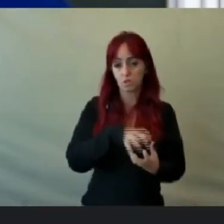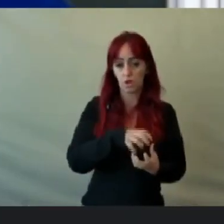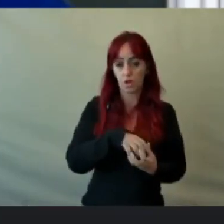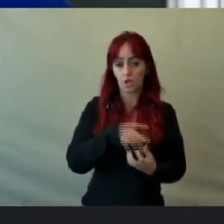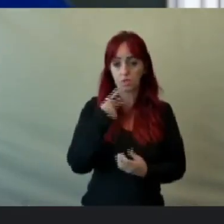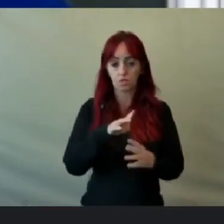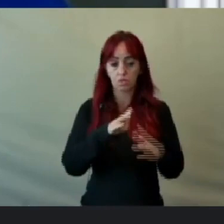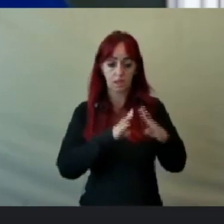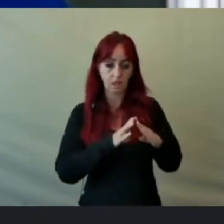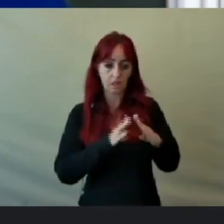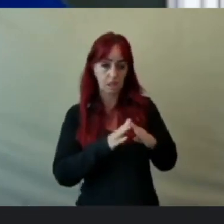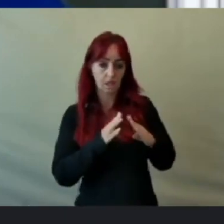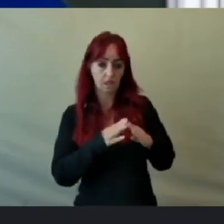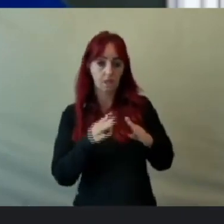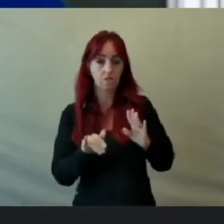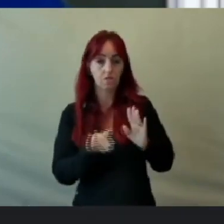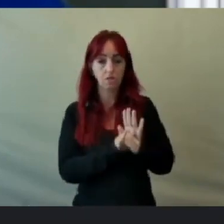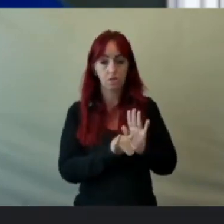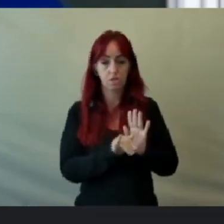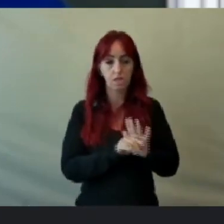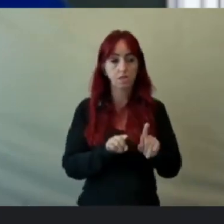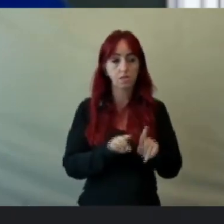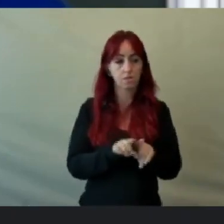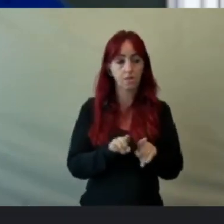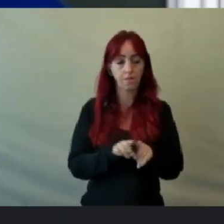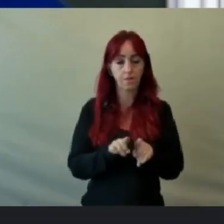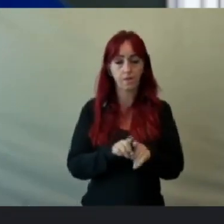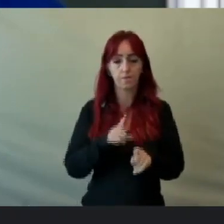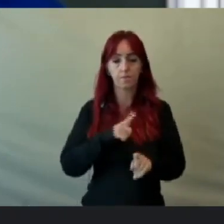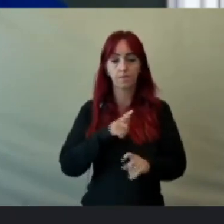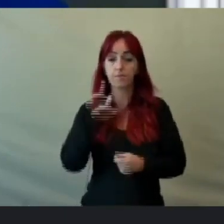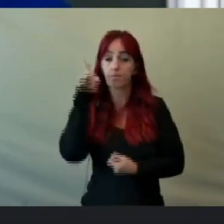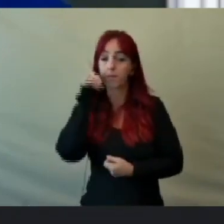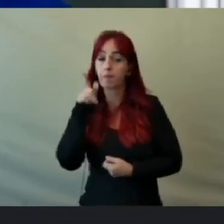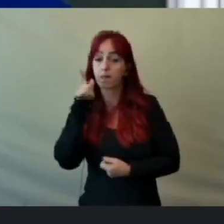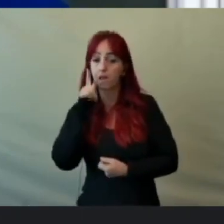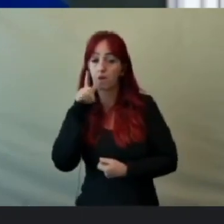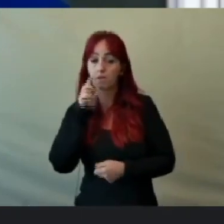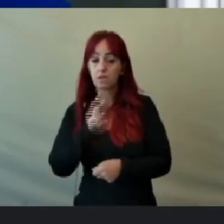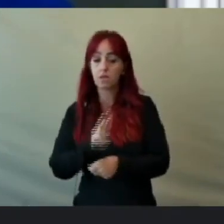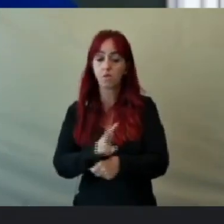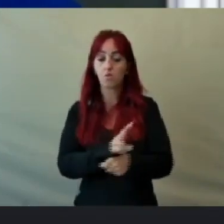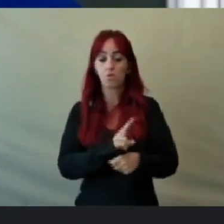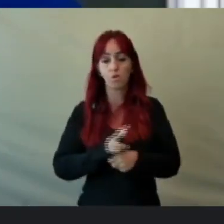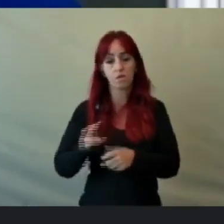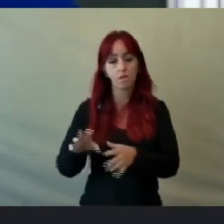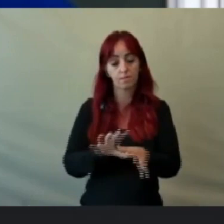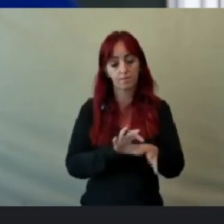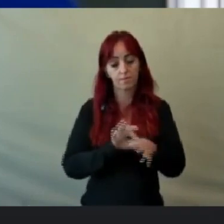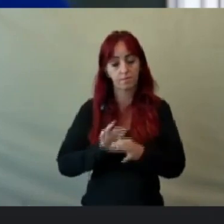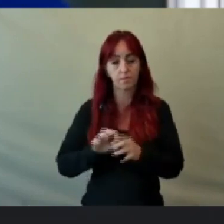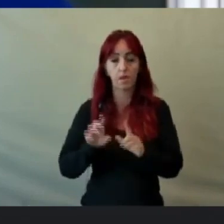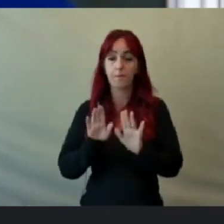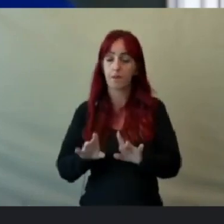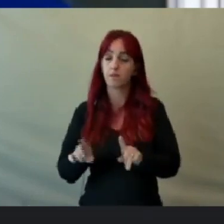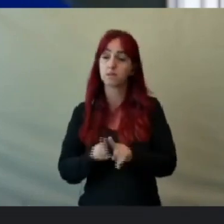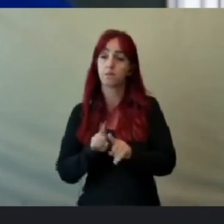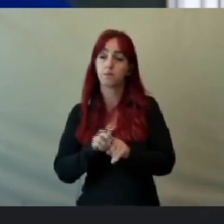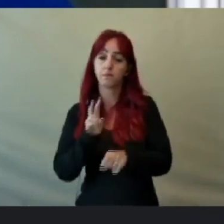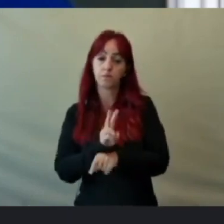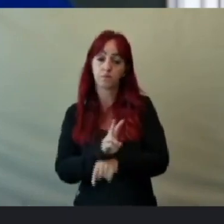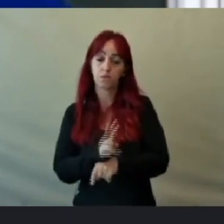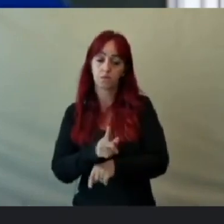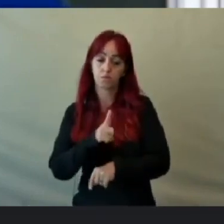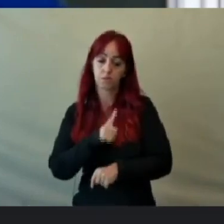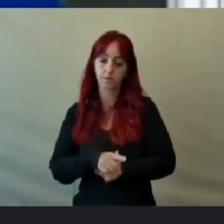e que consiga preservar os laços mas também oferecer proteção eu acho que agora